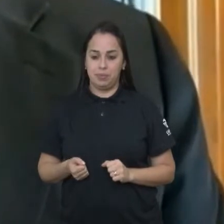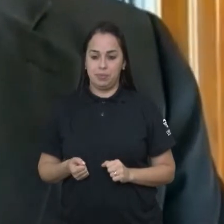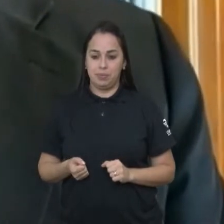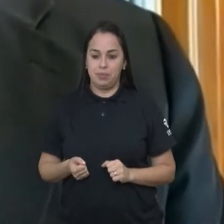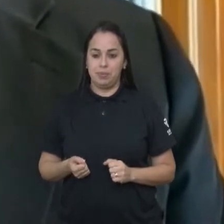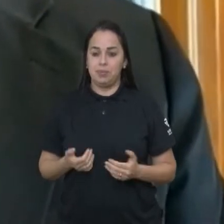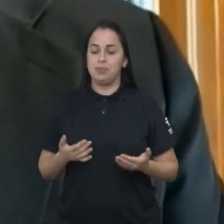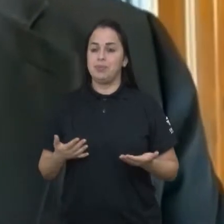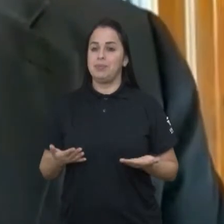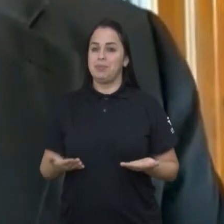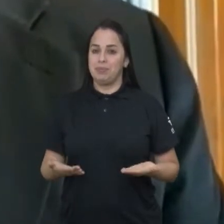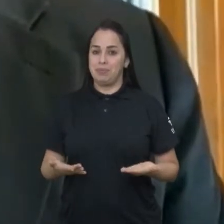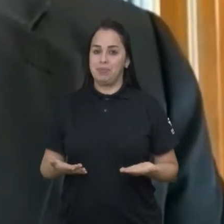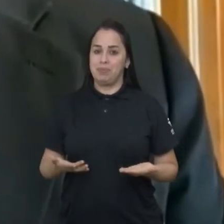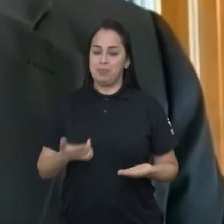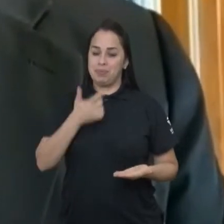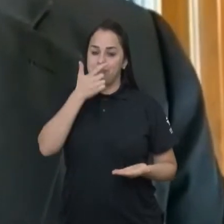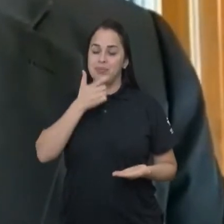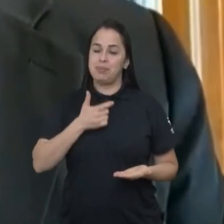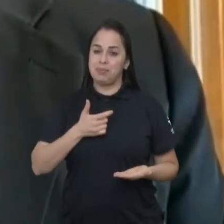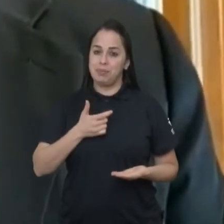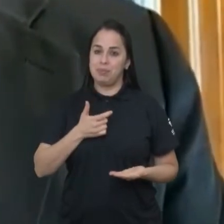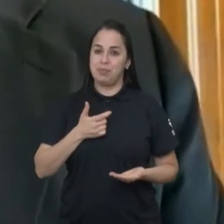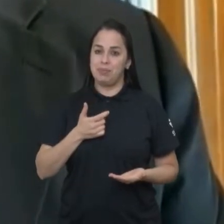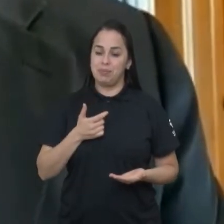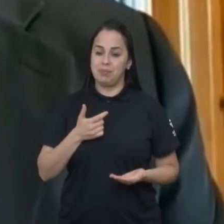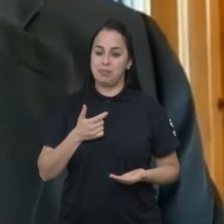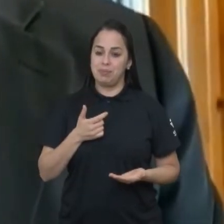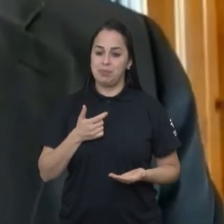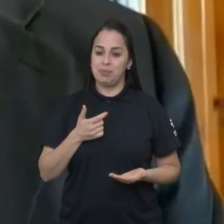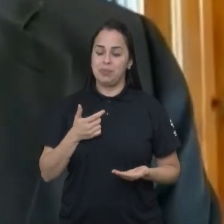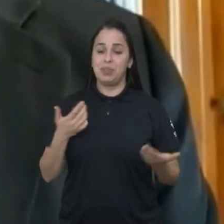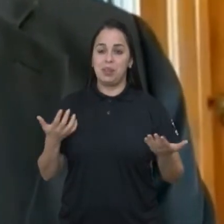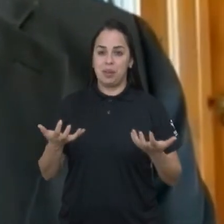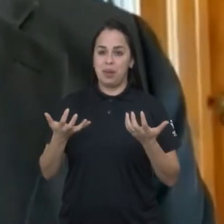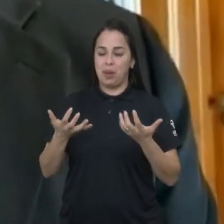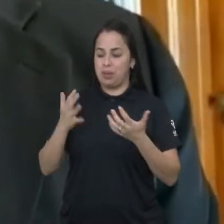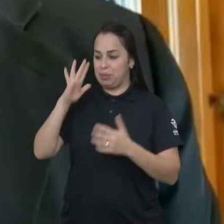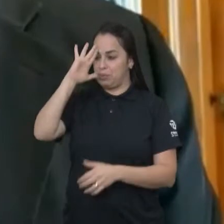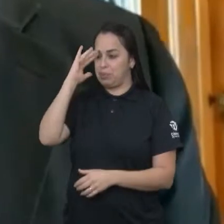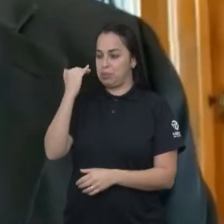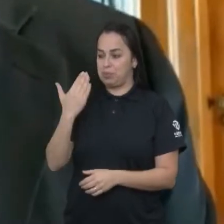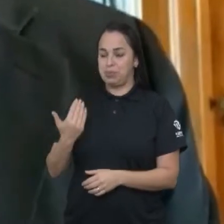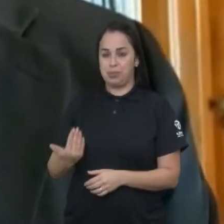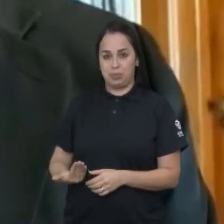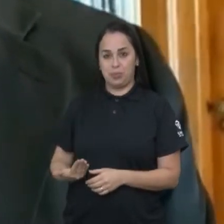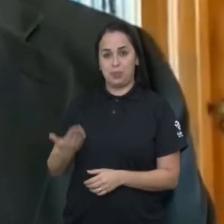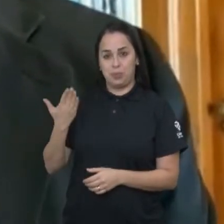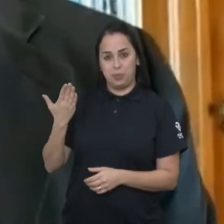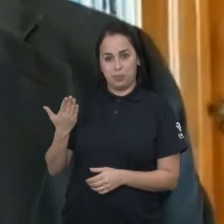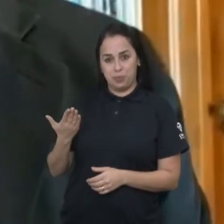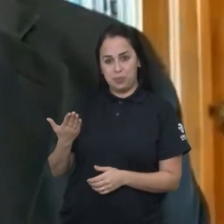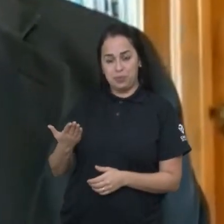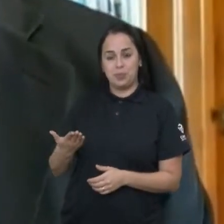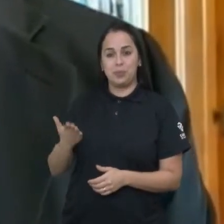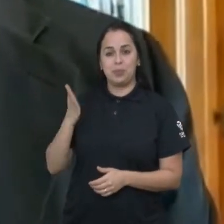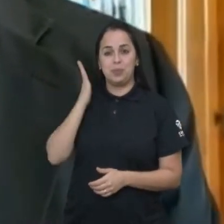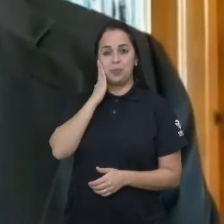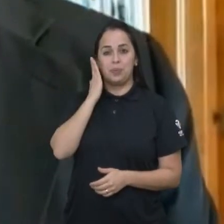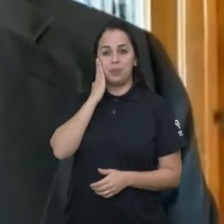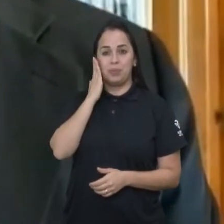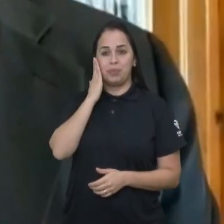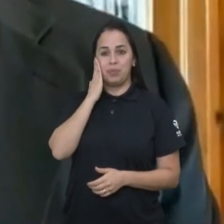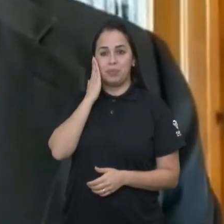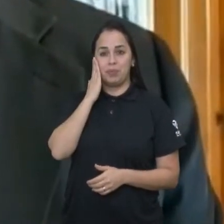e eu tenho de prestar aqui as minhas homenagens a essa pessoa, sabendo que está prestes